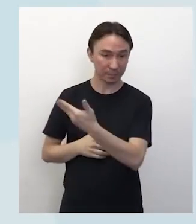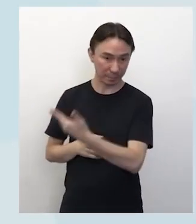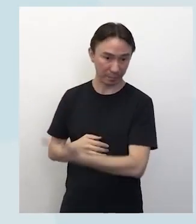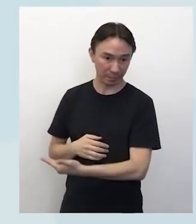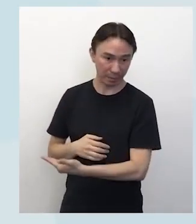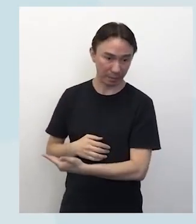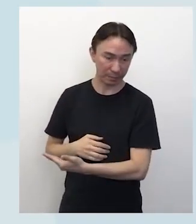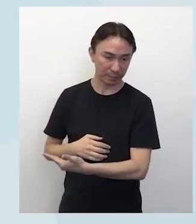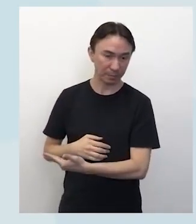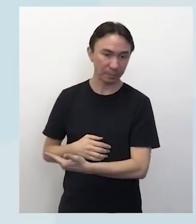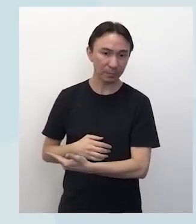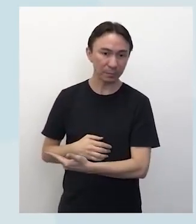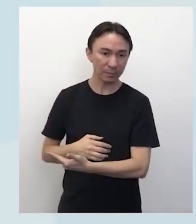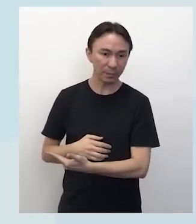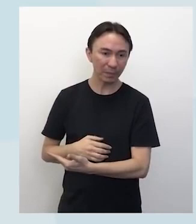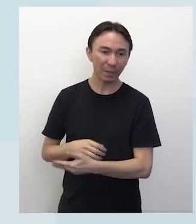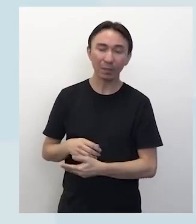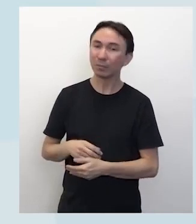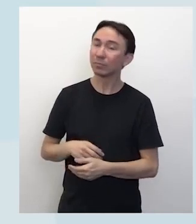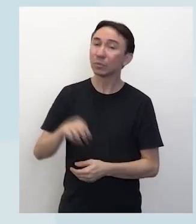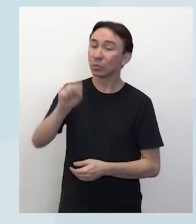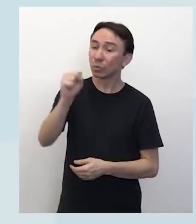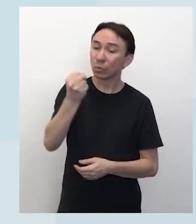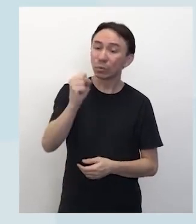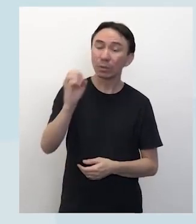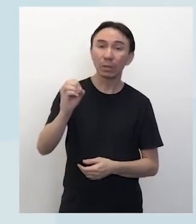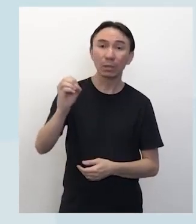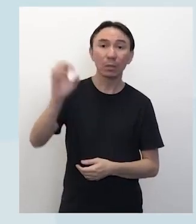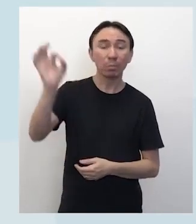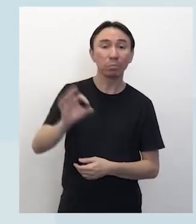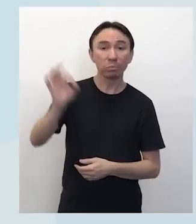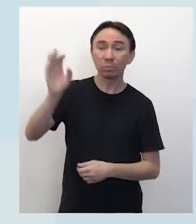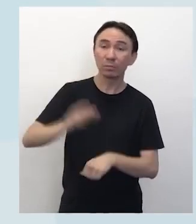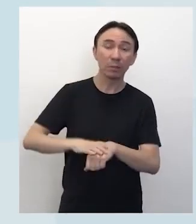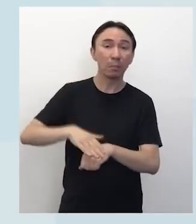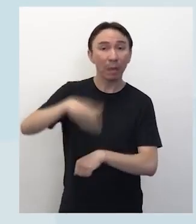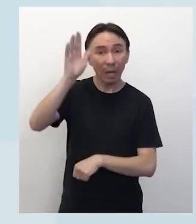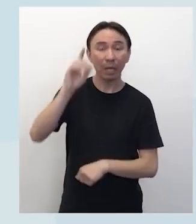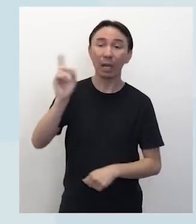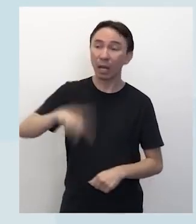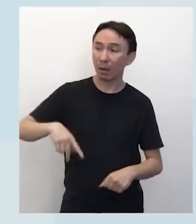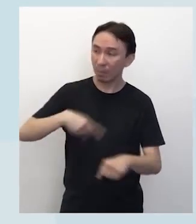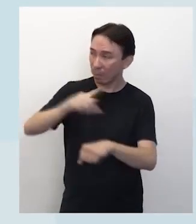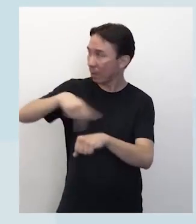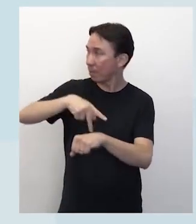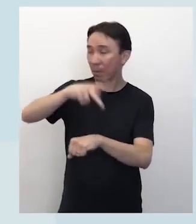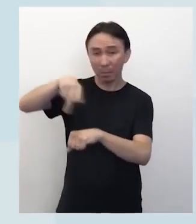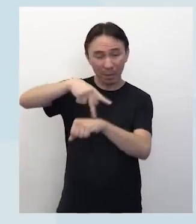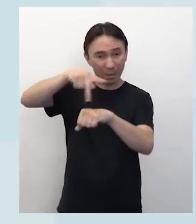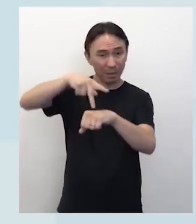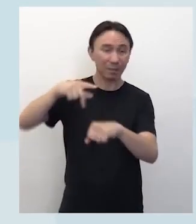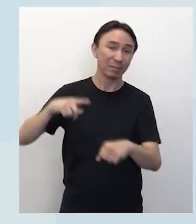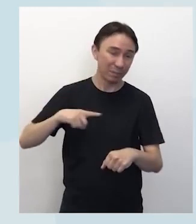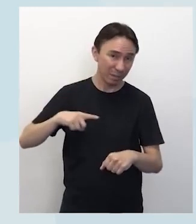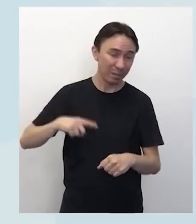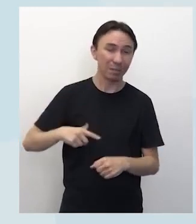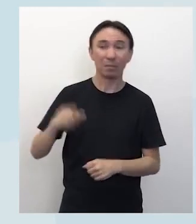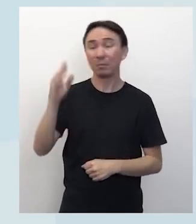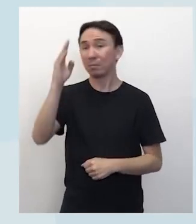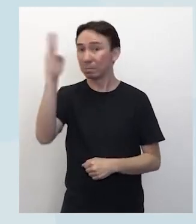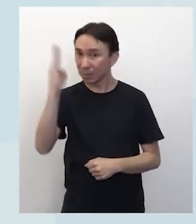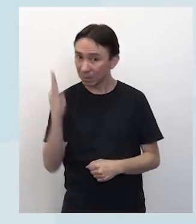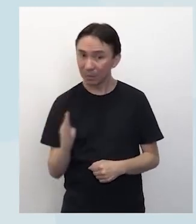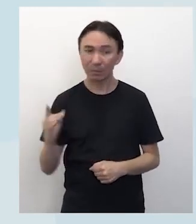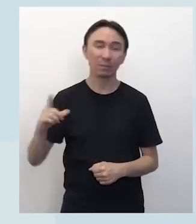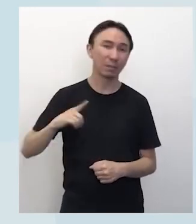urbana, né, mais de 80% são aí países que incluem o Brasil, né? Nós temos aí os Estados Unidos e o Canadá